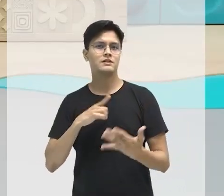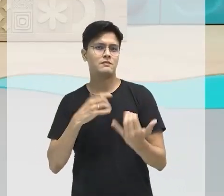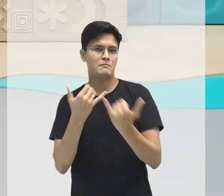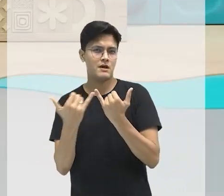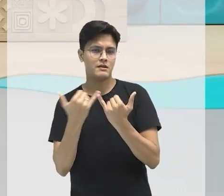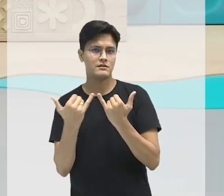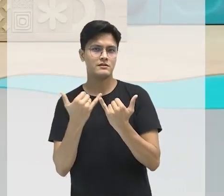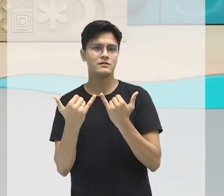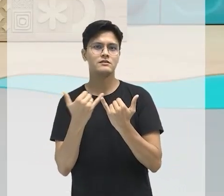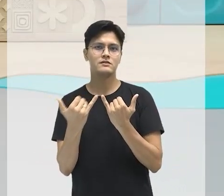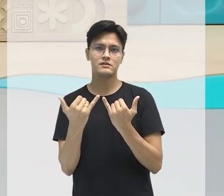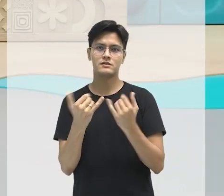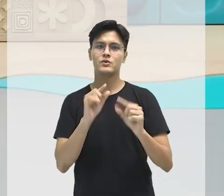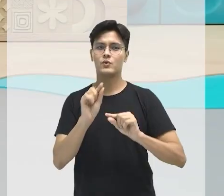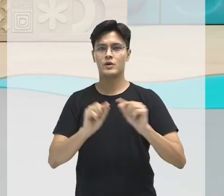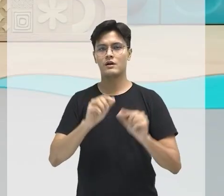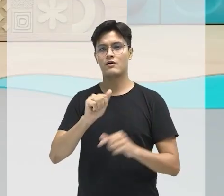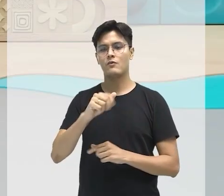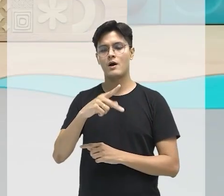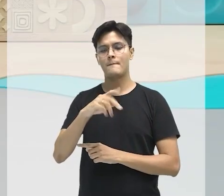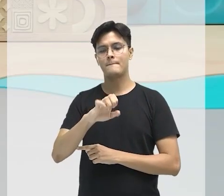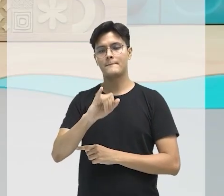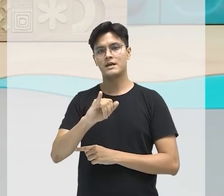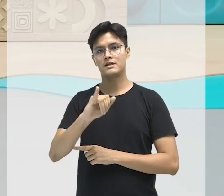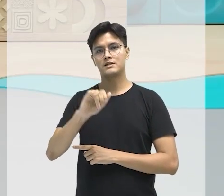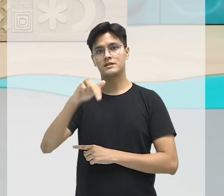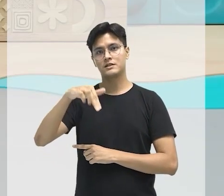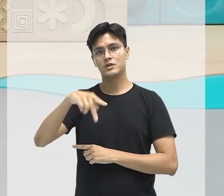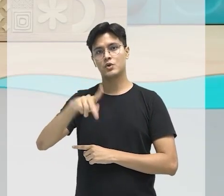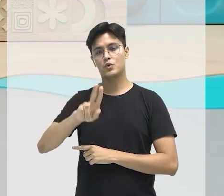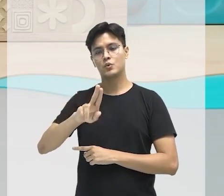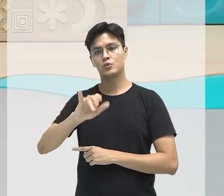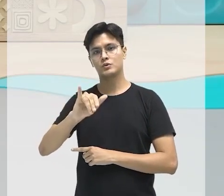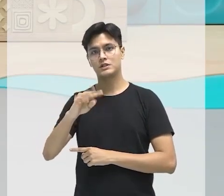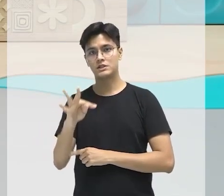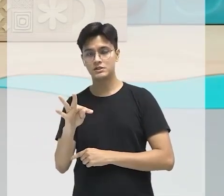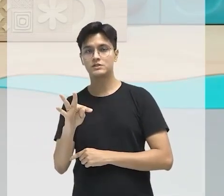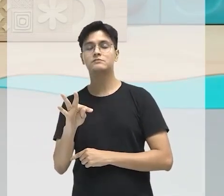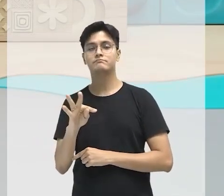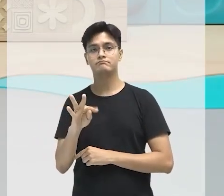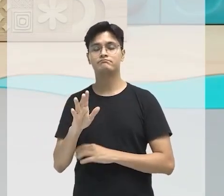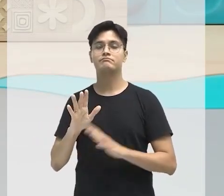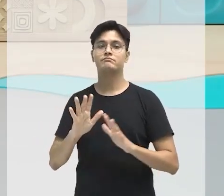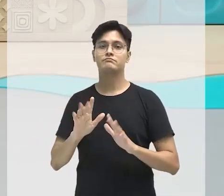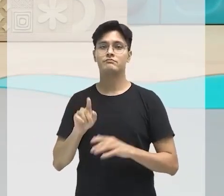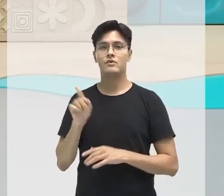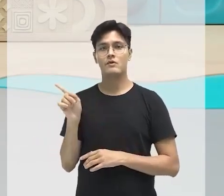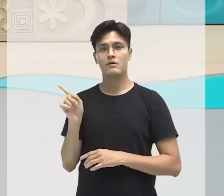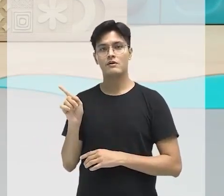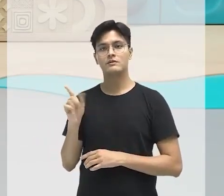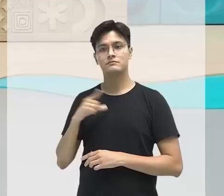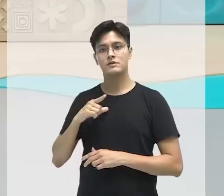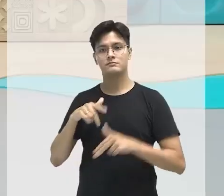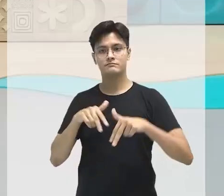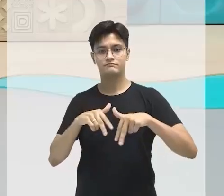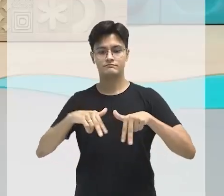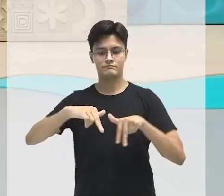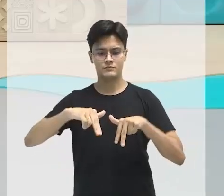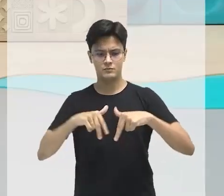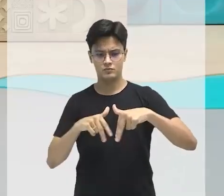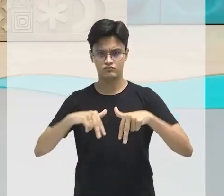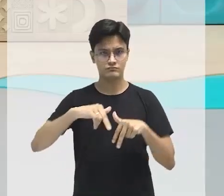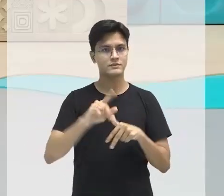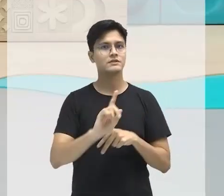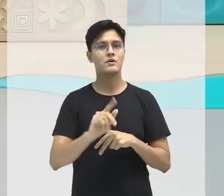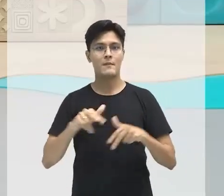parecido com o Aipenquit, né? O Adjaçu, tá? Por quê? Eles não ficam circulando, mas